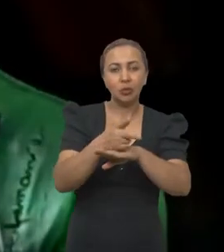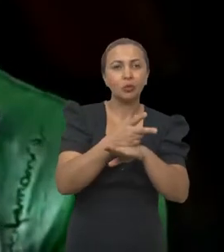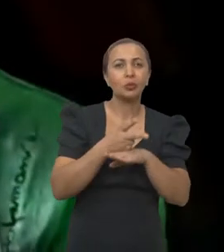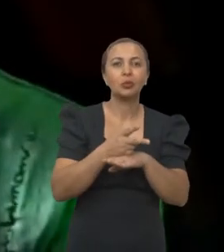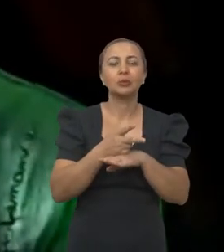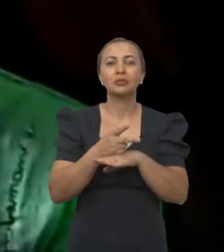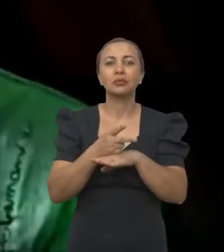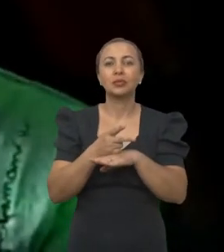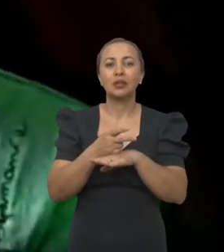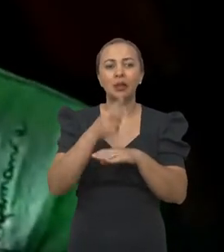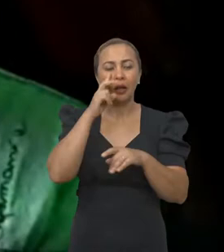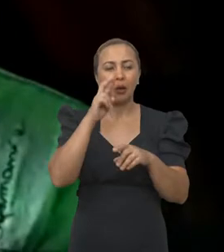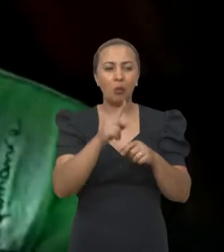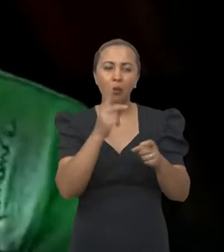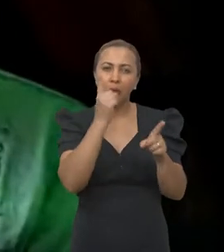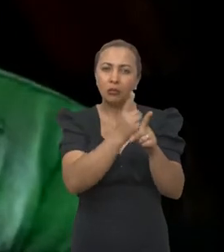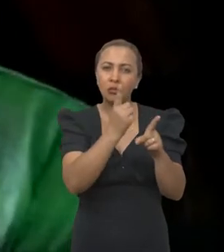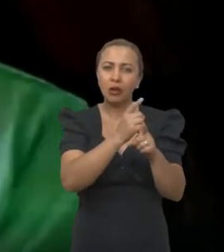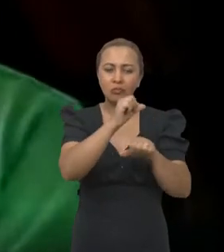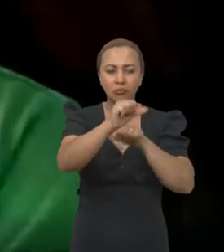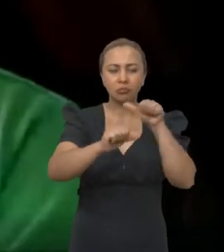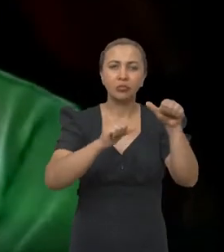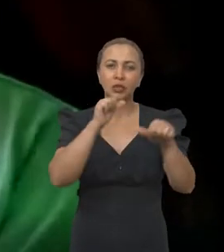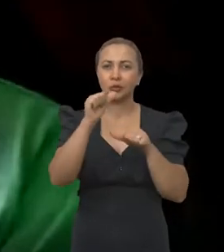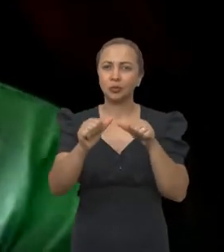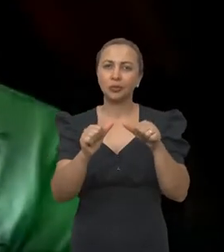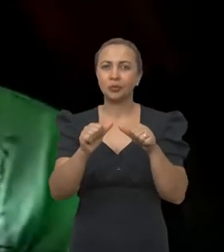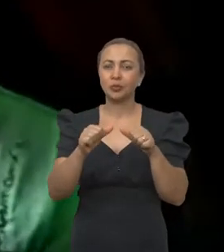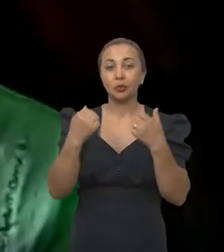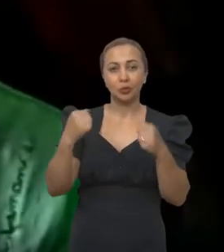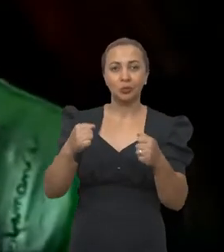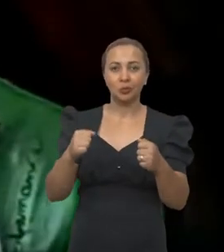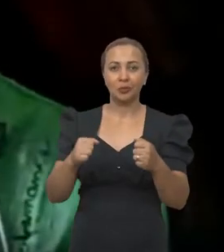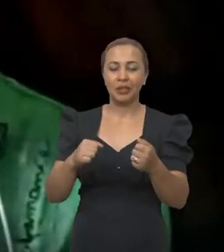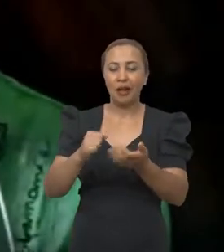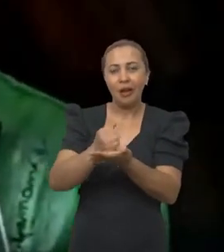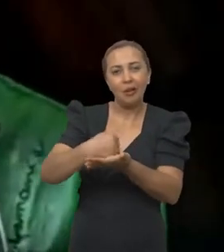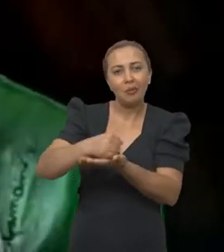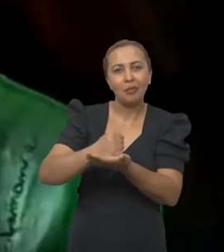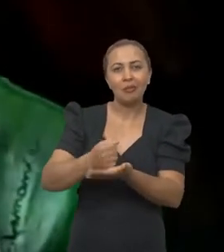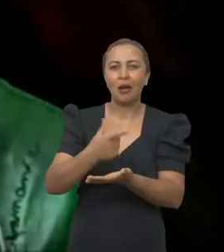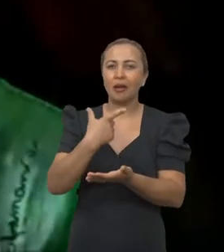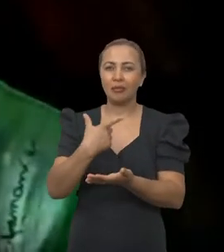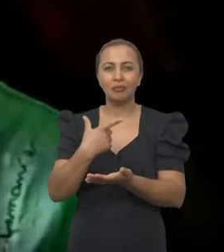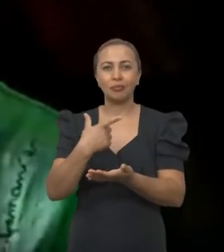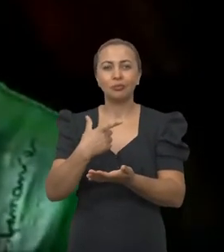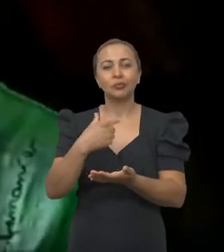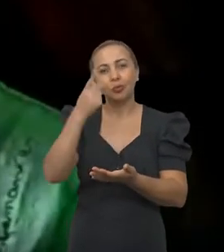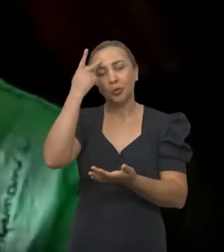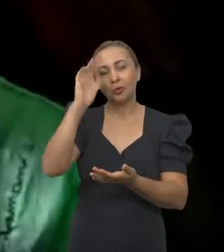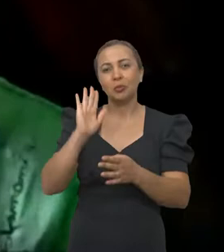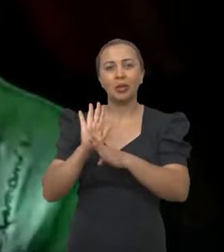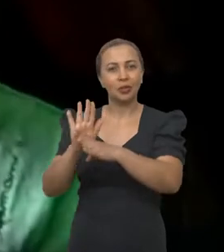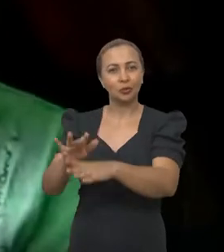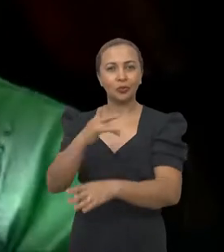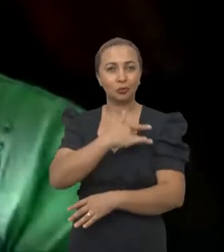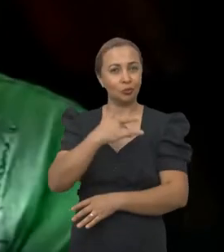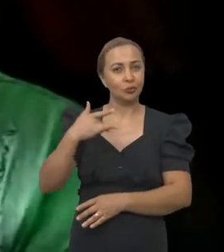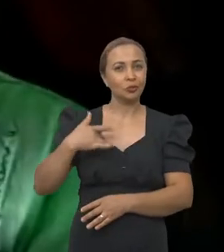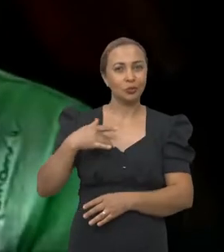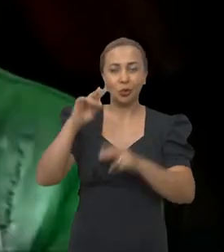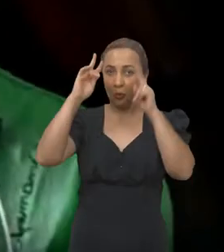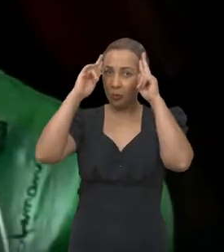estão tentando pegar o desenvolvimento de possíveis os antibióticos